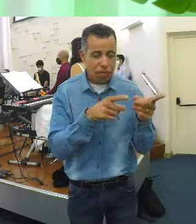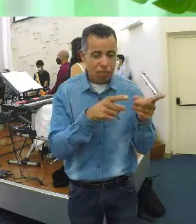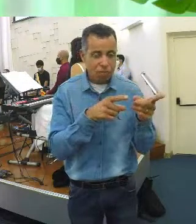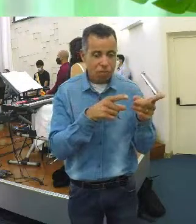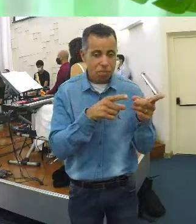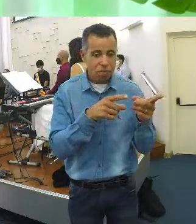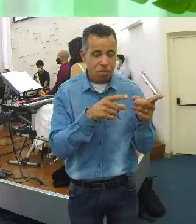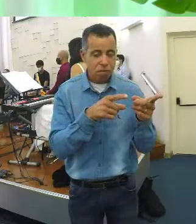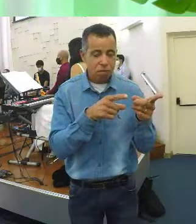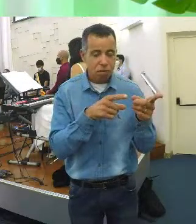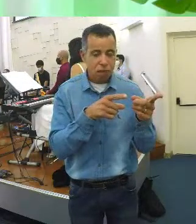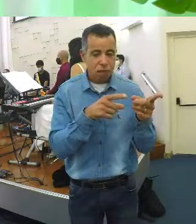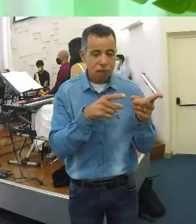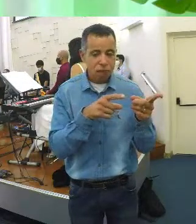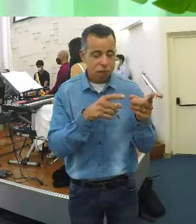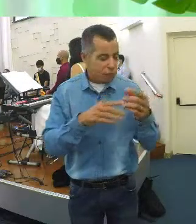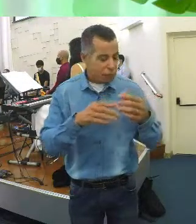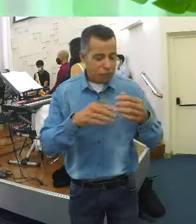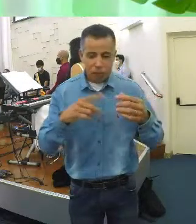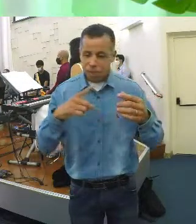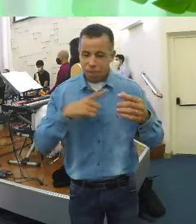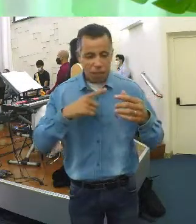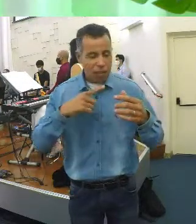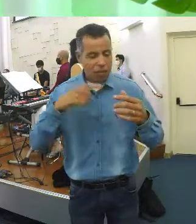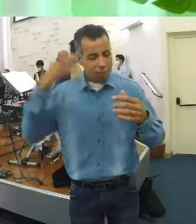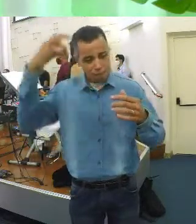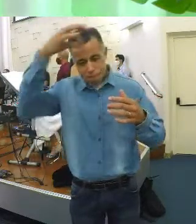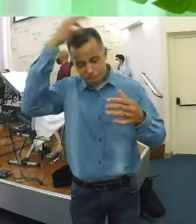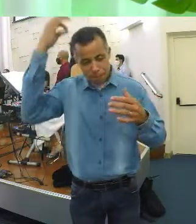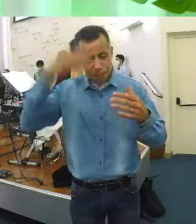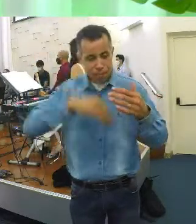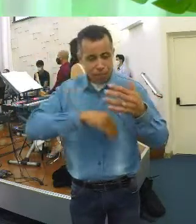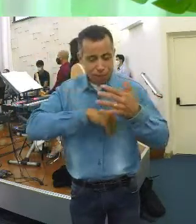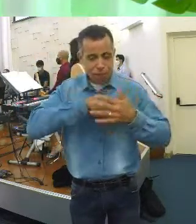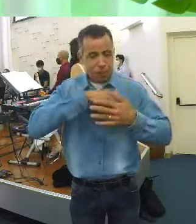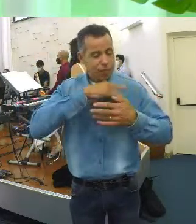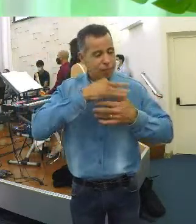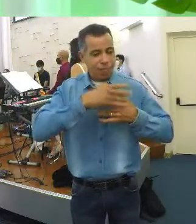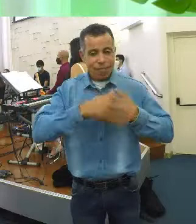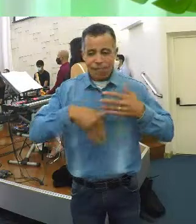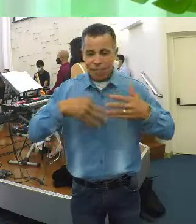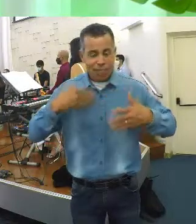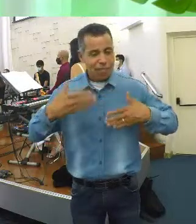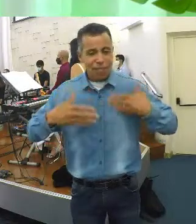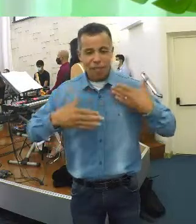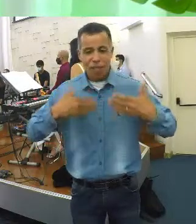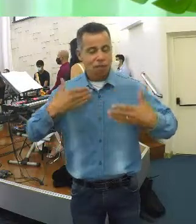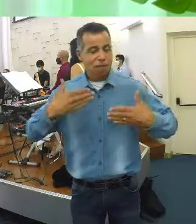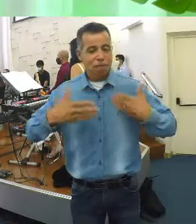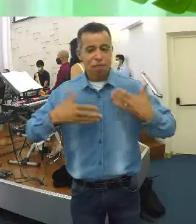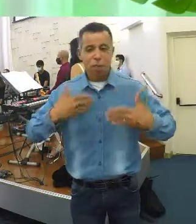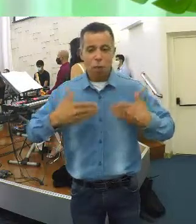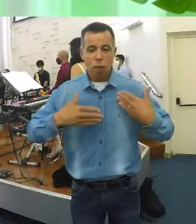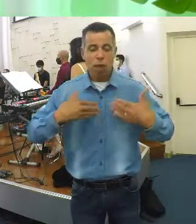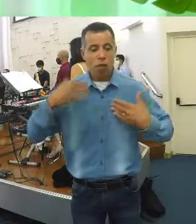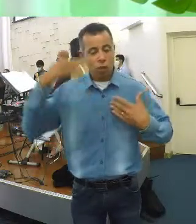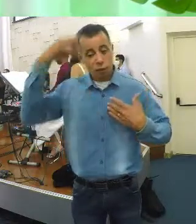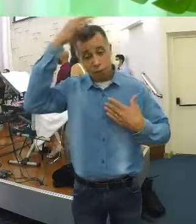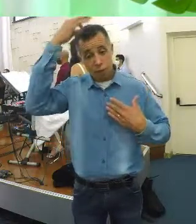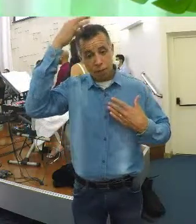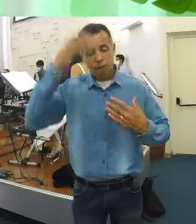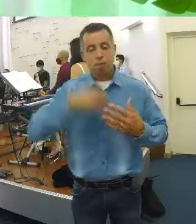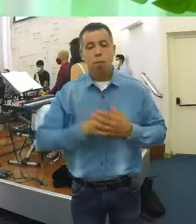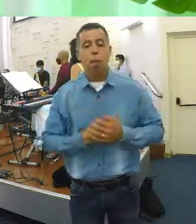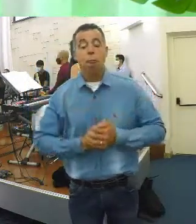desencorajada, transbordava no Espírito Santo essa alegria, a alegria do Espírito. Pois bem,